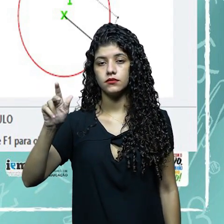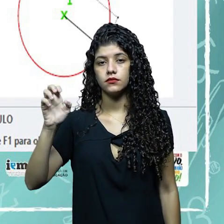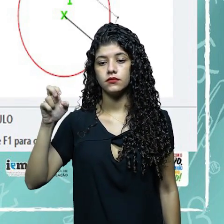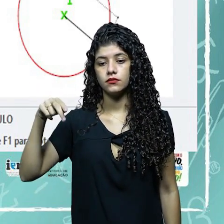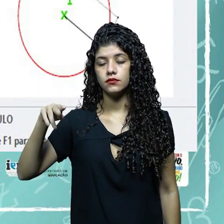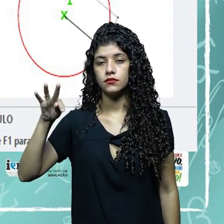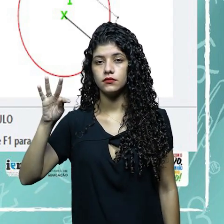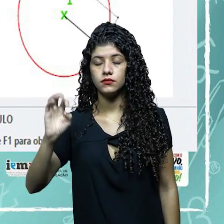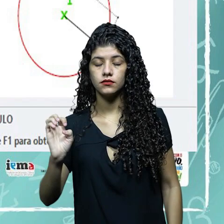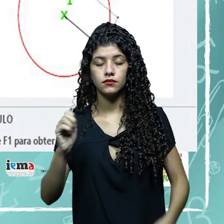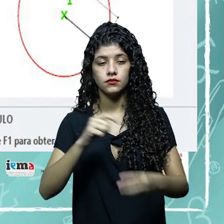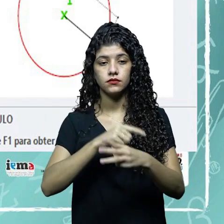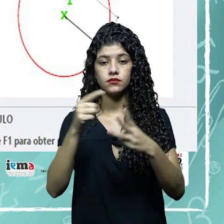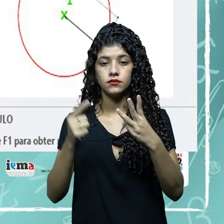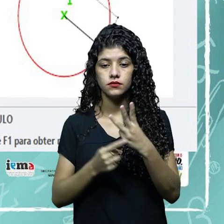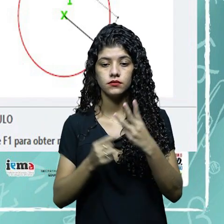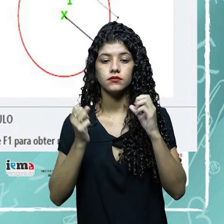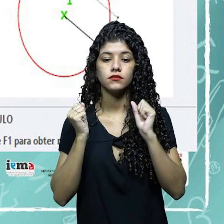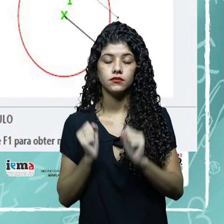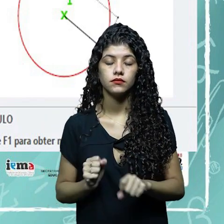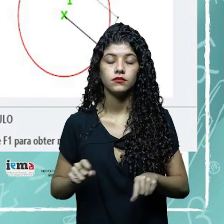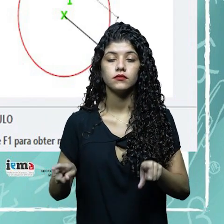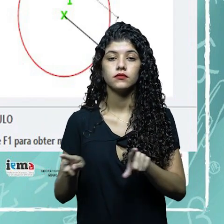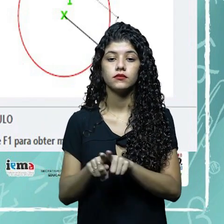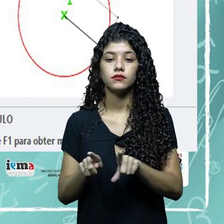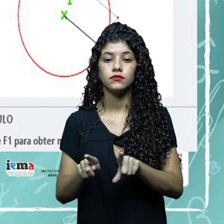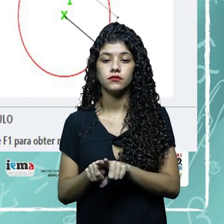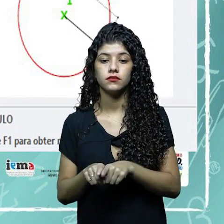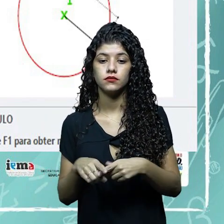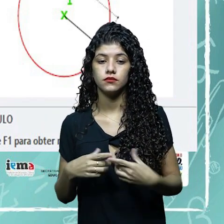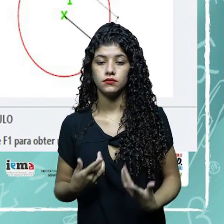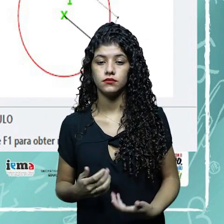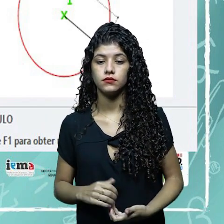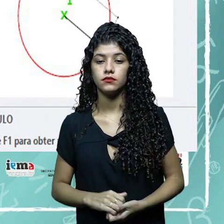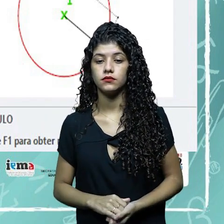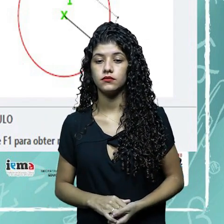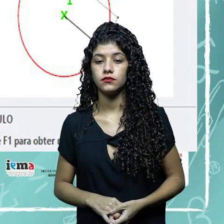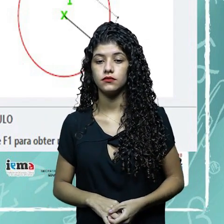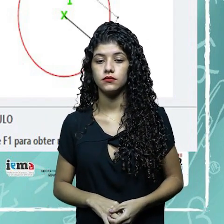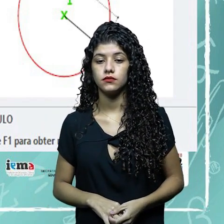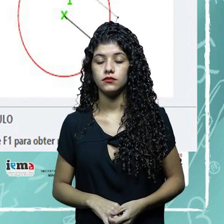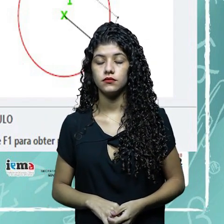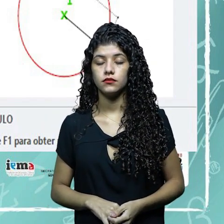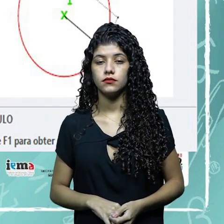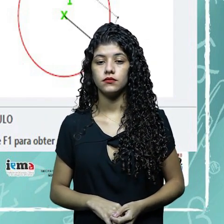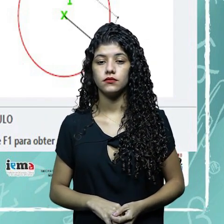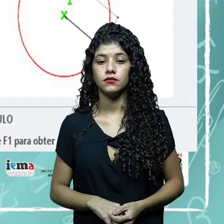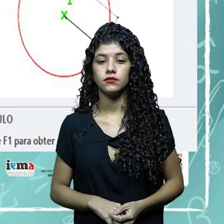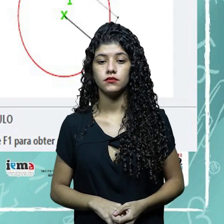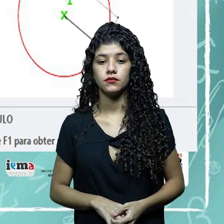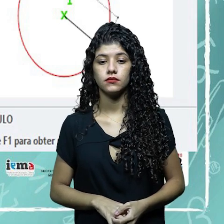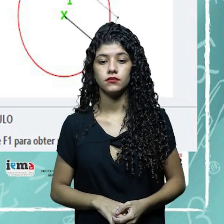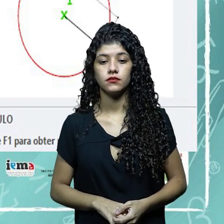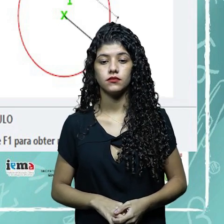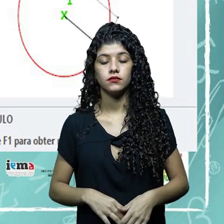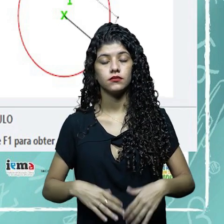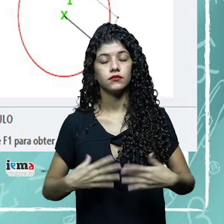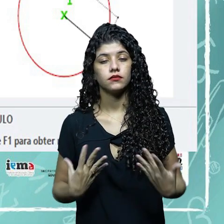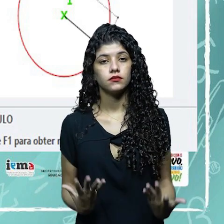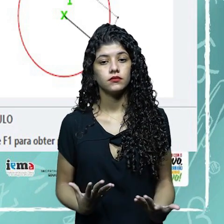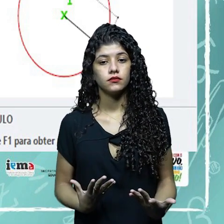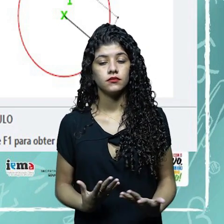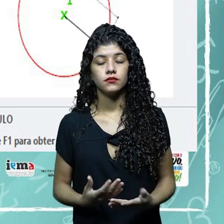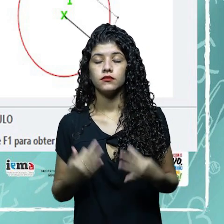possível. Tangente, as 3 tangentes, ó, conforme a figura. Então, é possível também, tá?